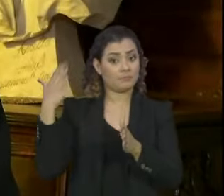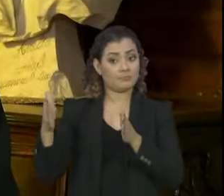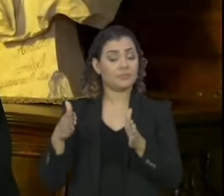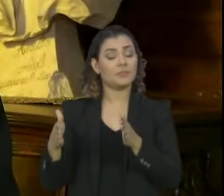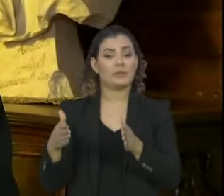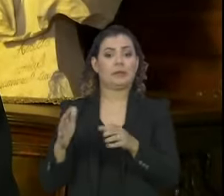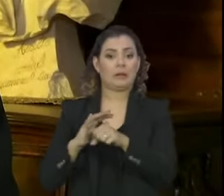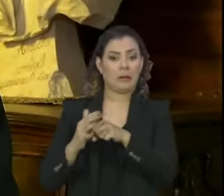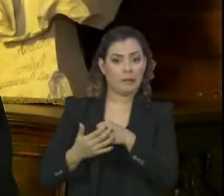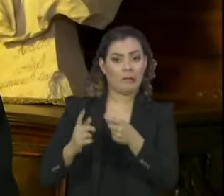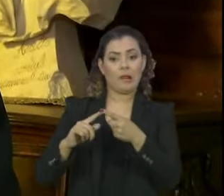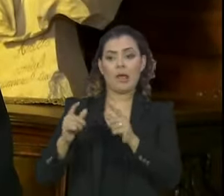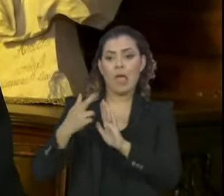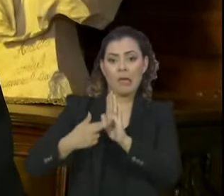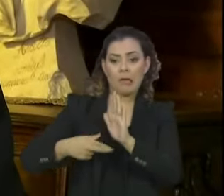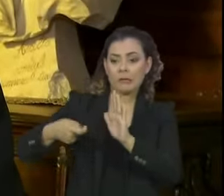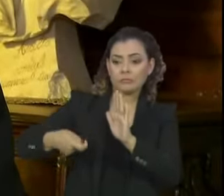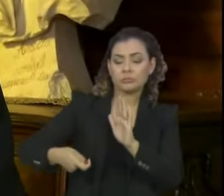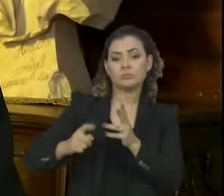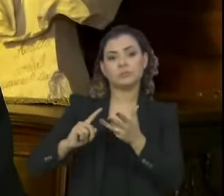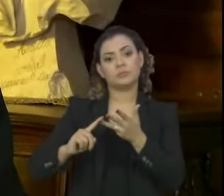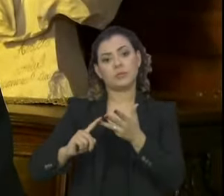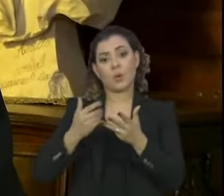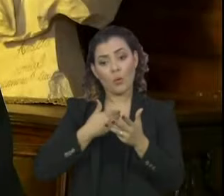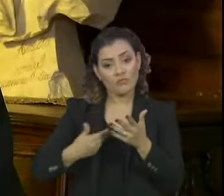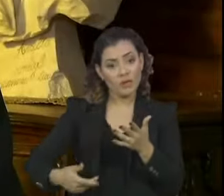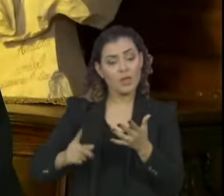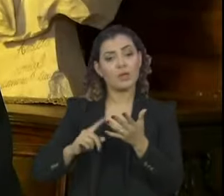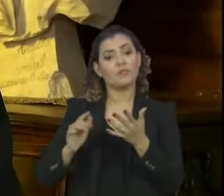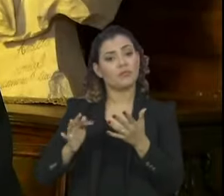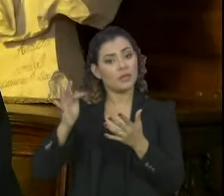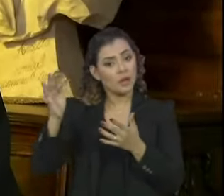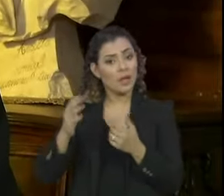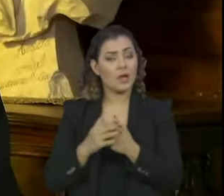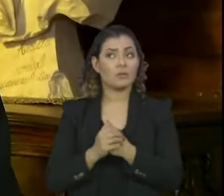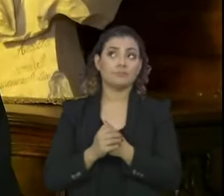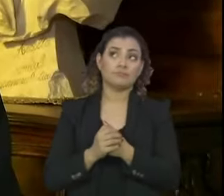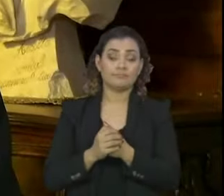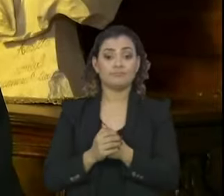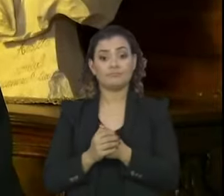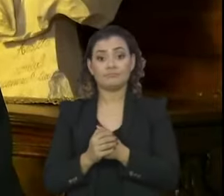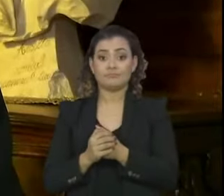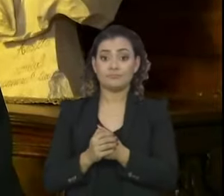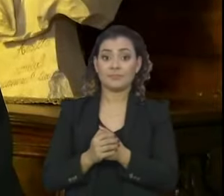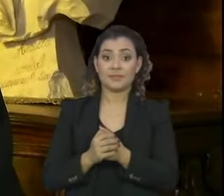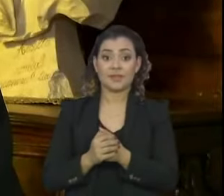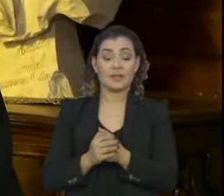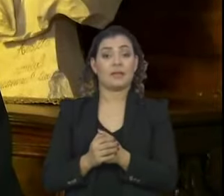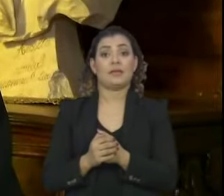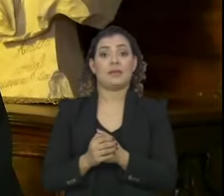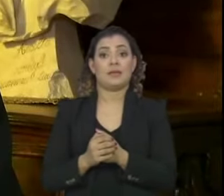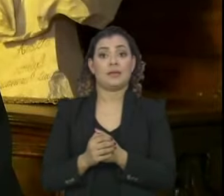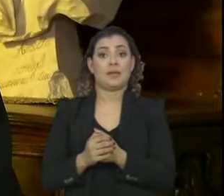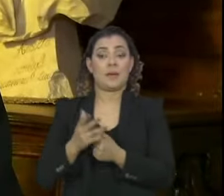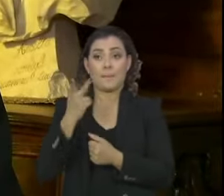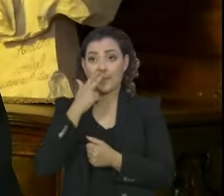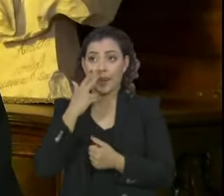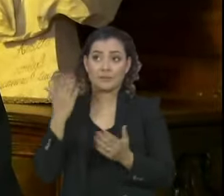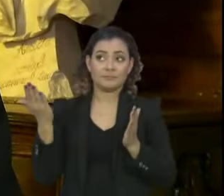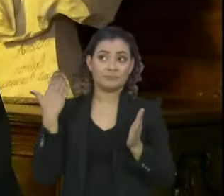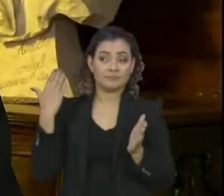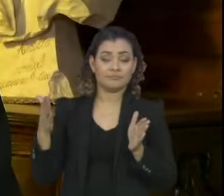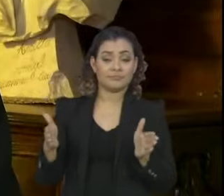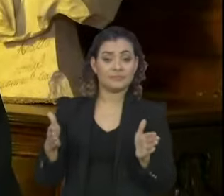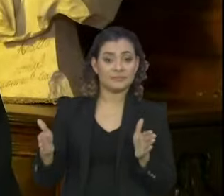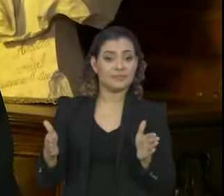medidas que deverão ser adotadas nosso governo federal pelo menos não adotou em tempo